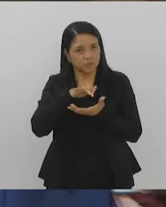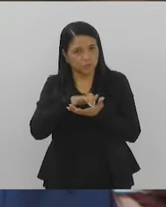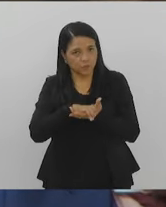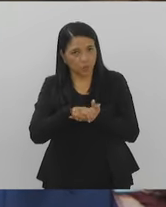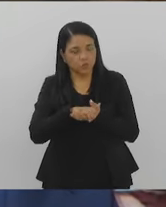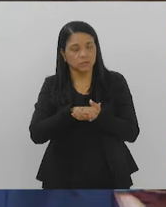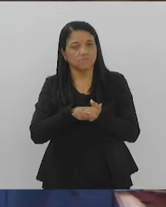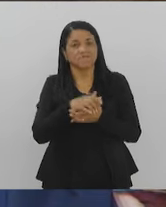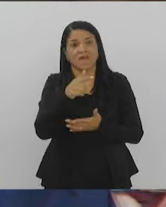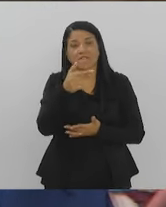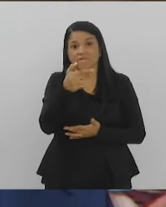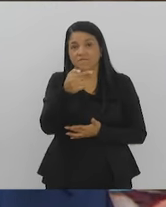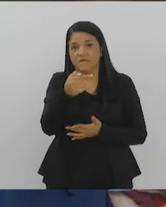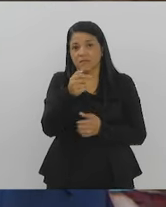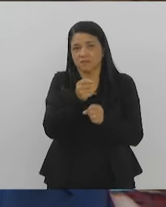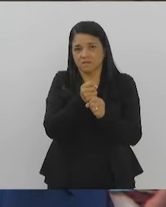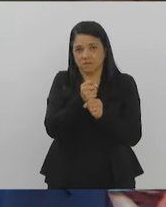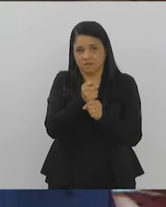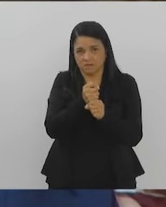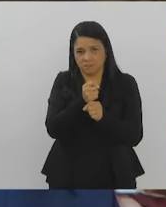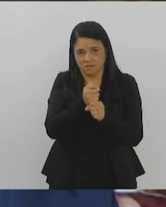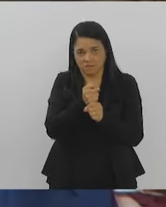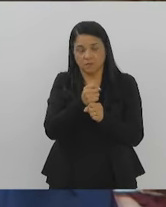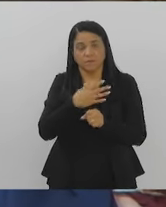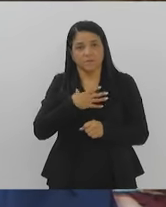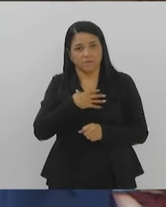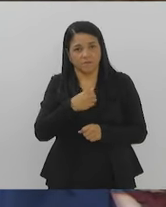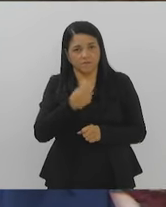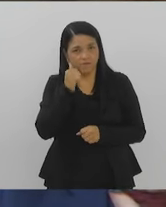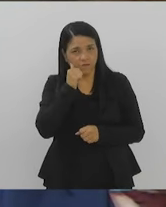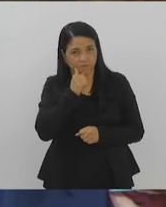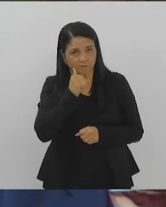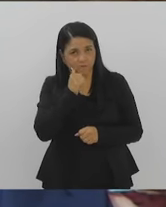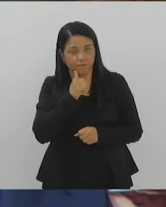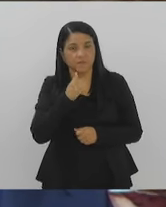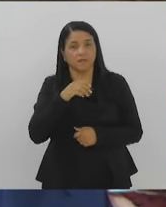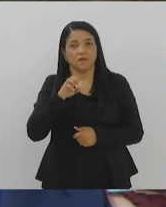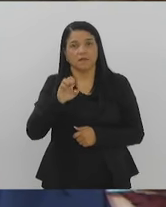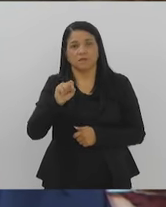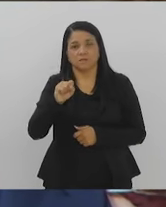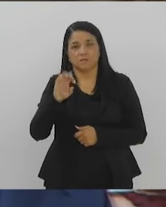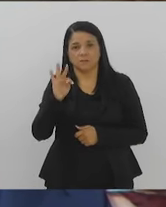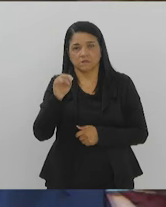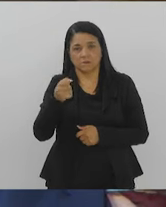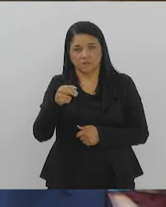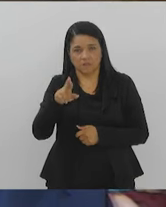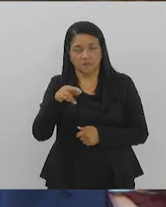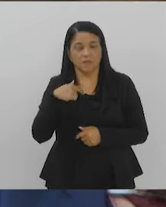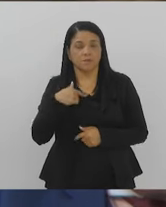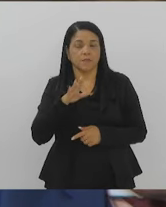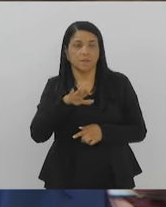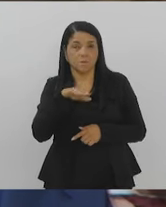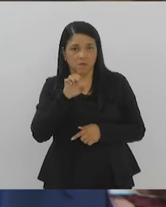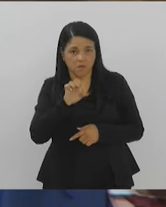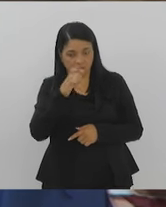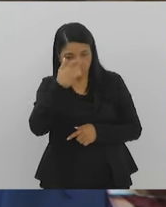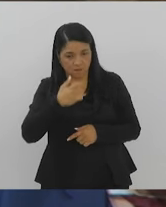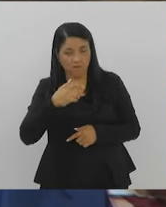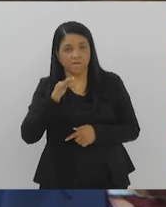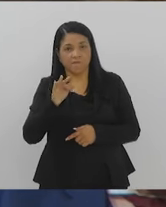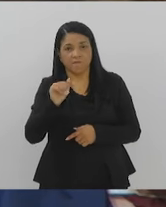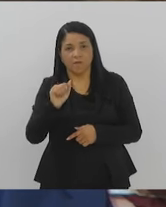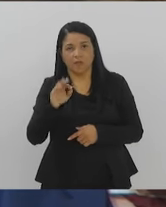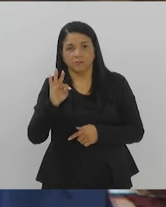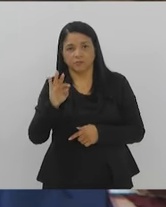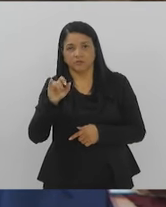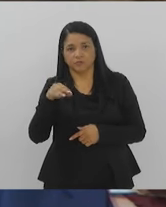27 anos, de minha querida filha Esther, e de minha doce e querida mãe, Fátima Fernandes de